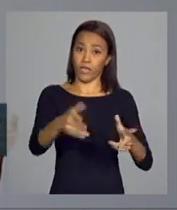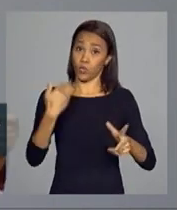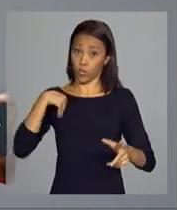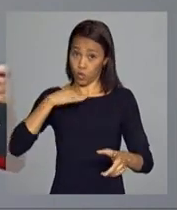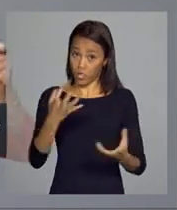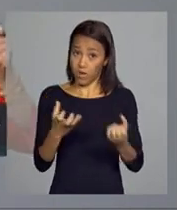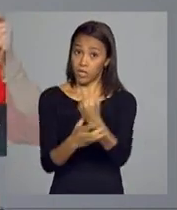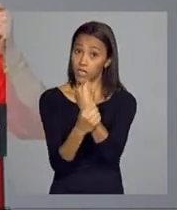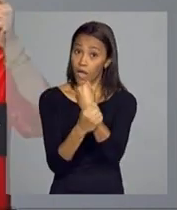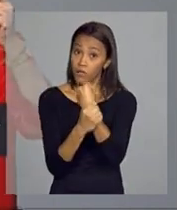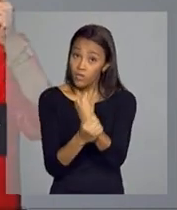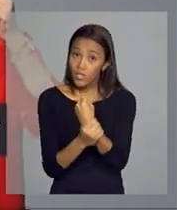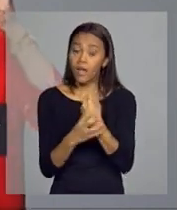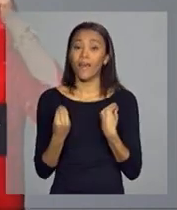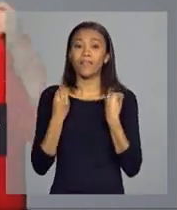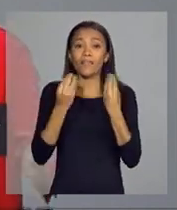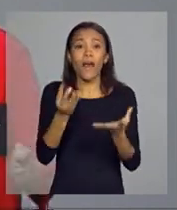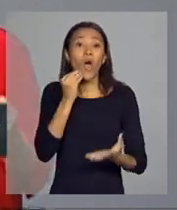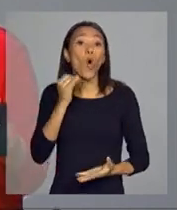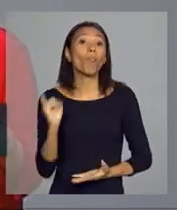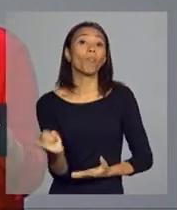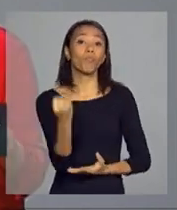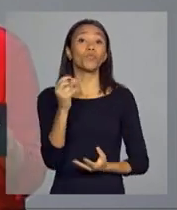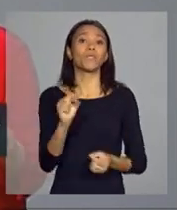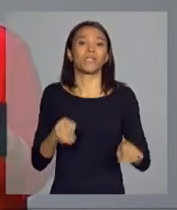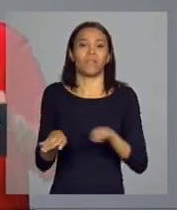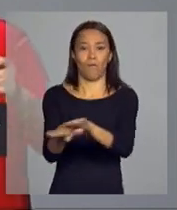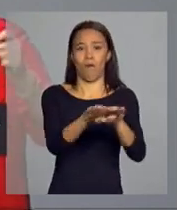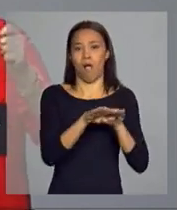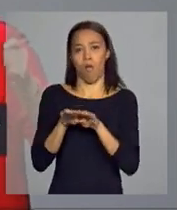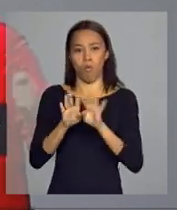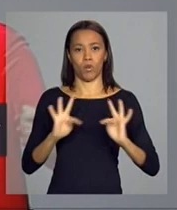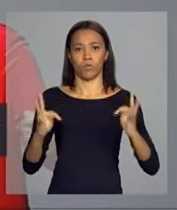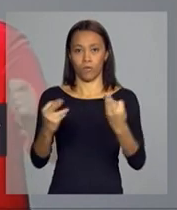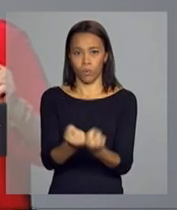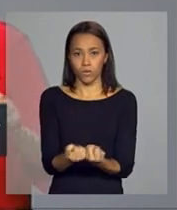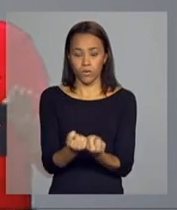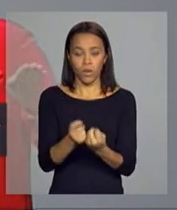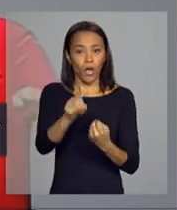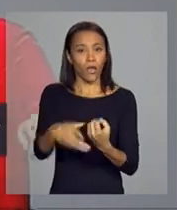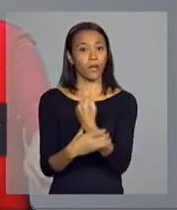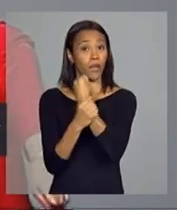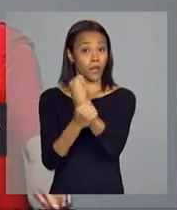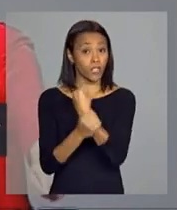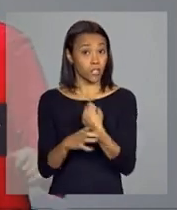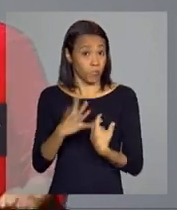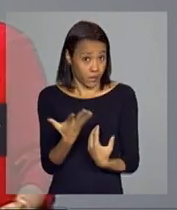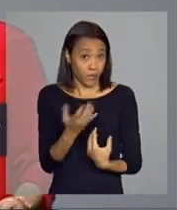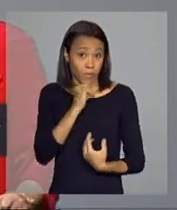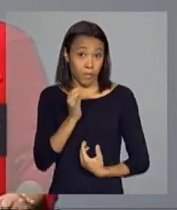garantir são oportunidades iguais. É garantir que